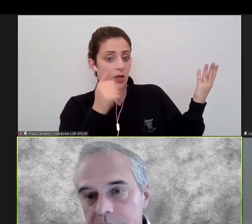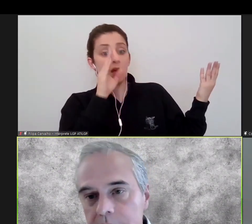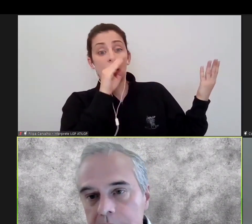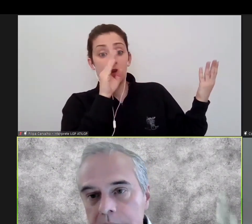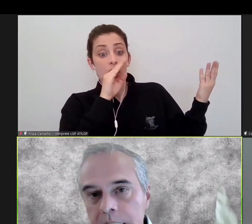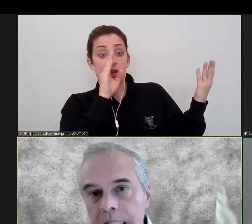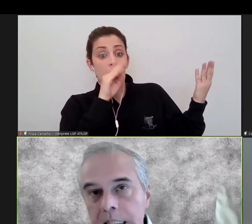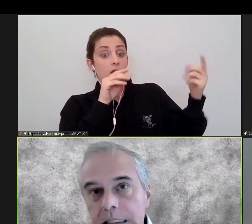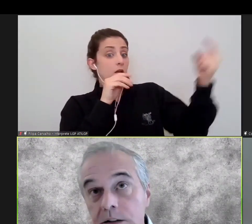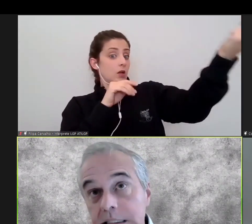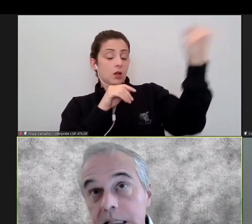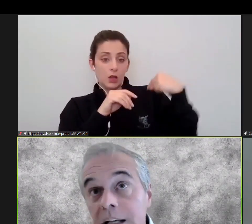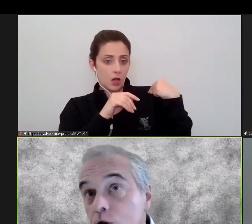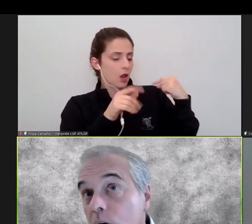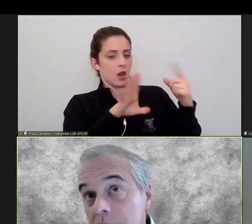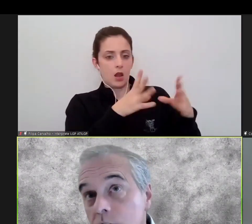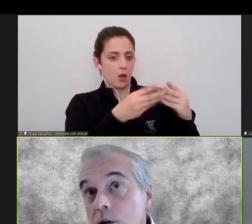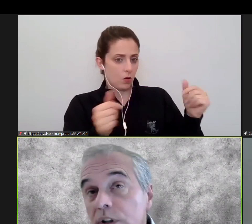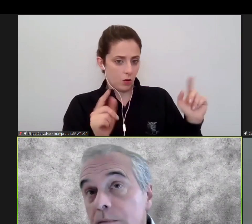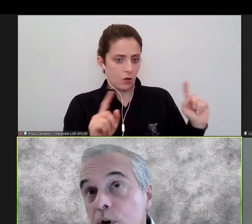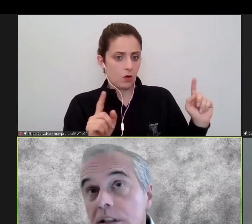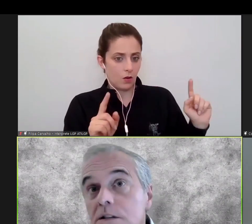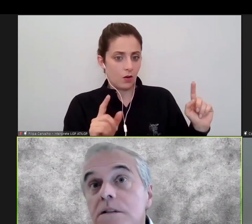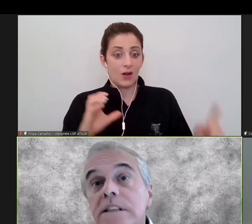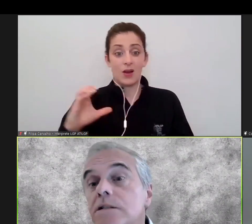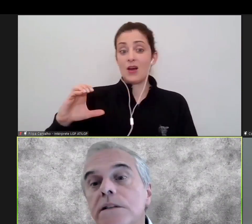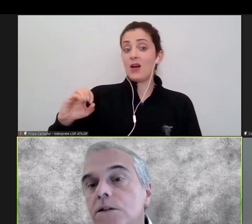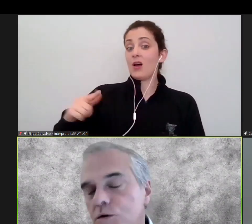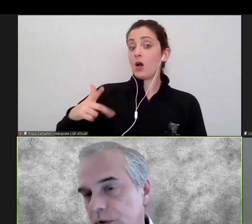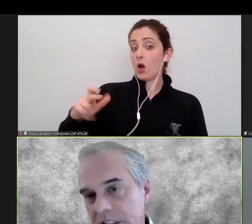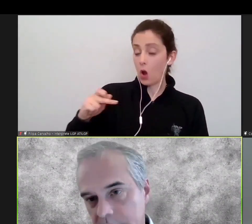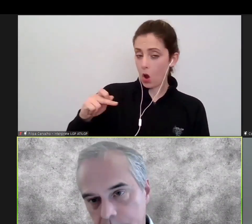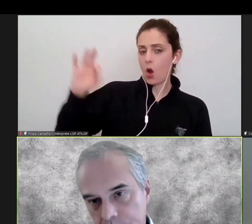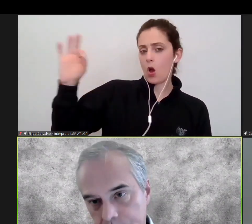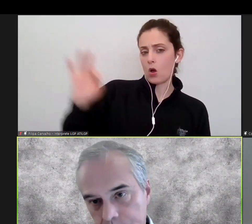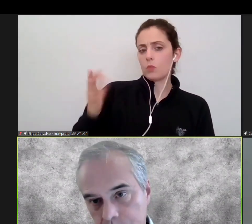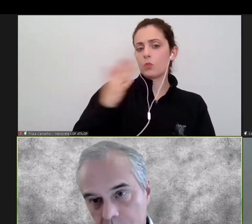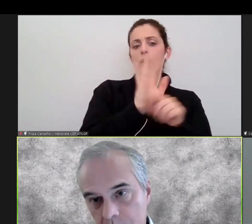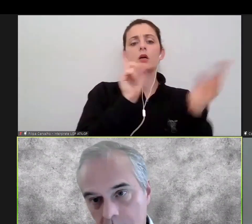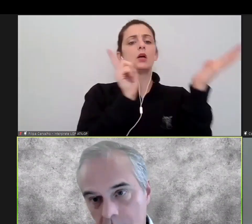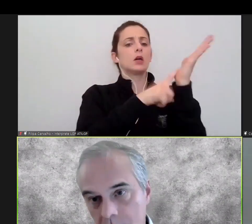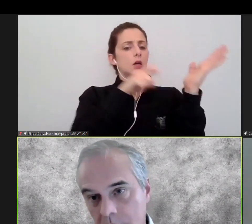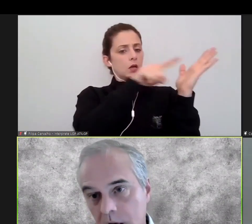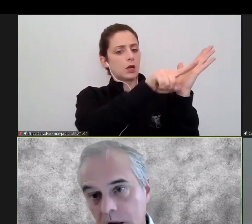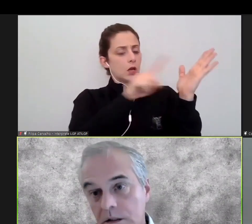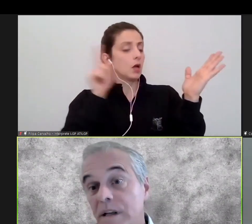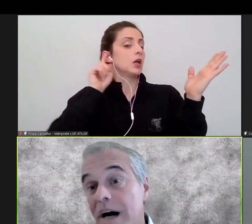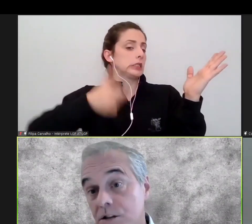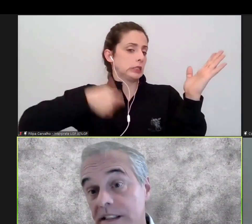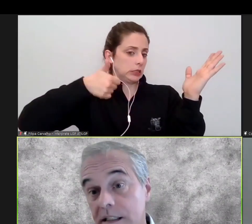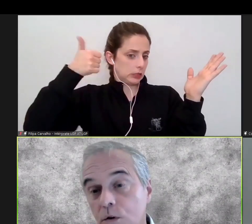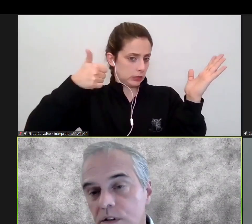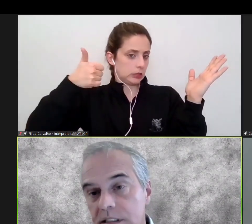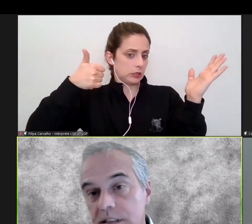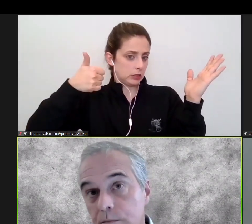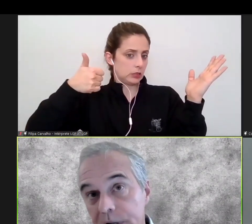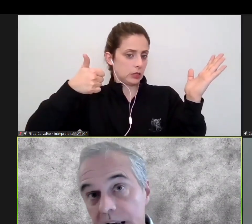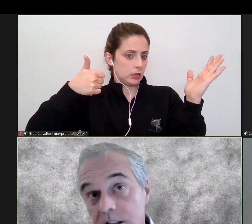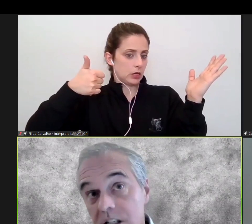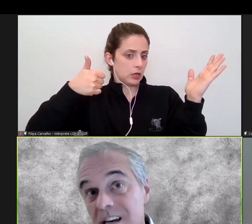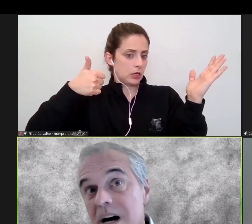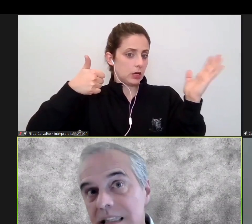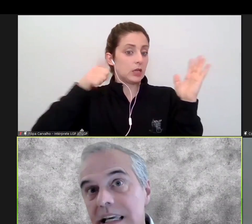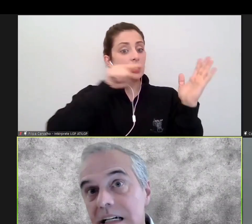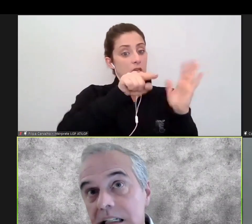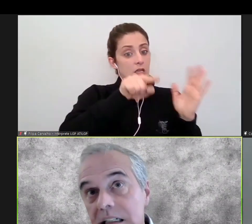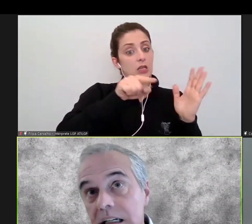arena. Então, assim, as cotas foram muito importantes nos Estados Unidos, por exemplo. E o debate vai ser conduzido para de